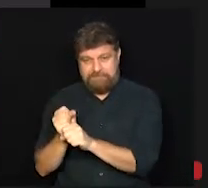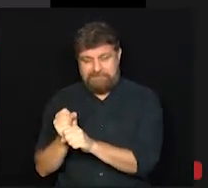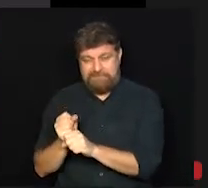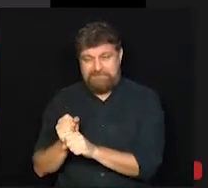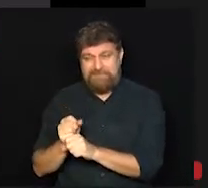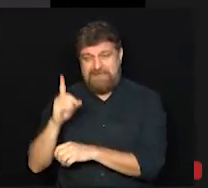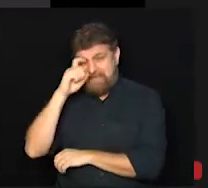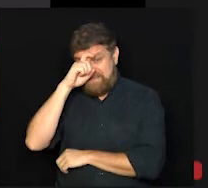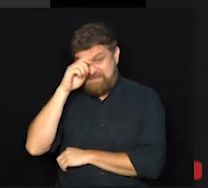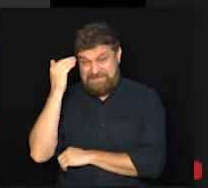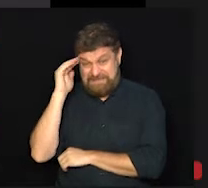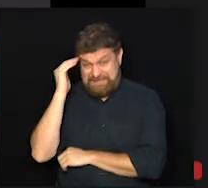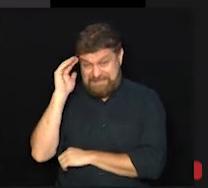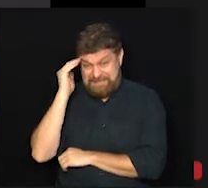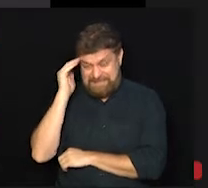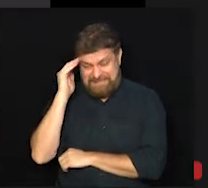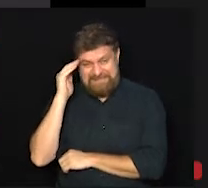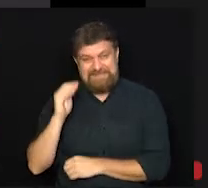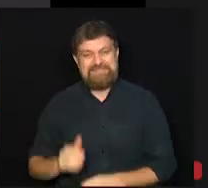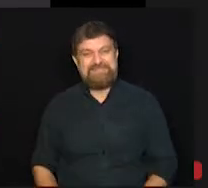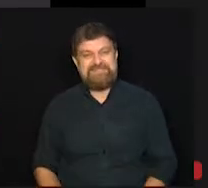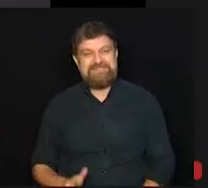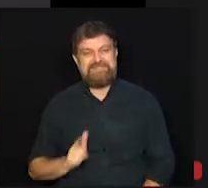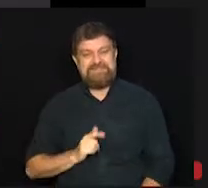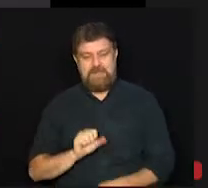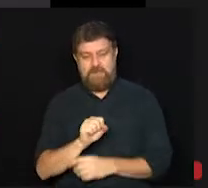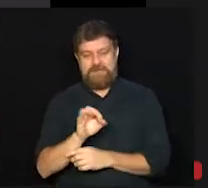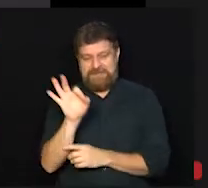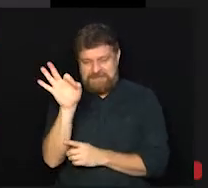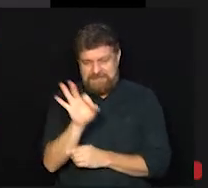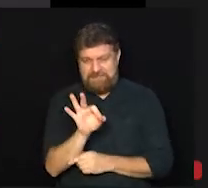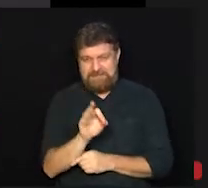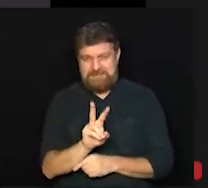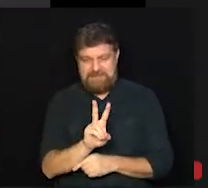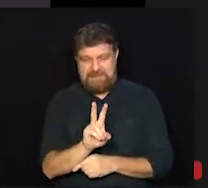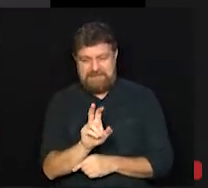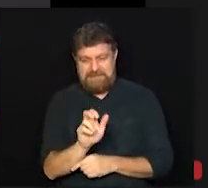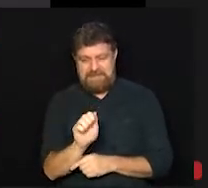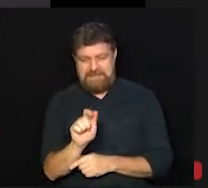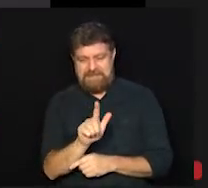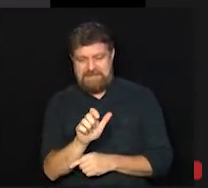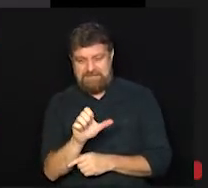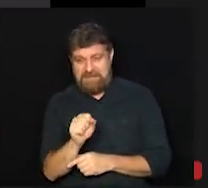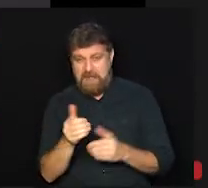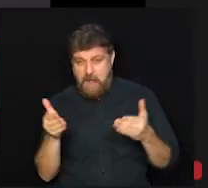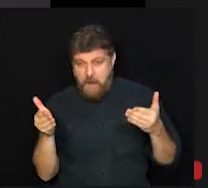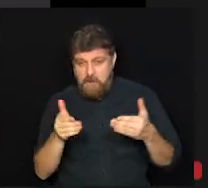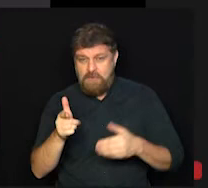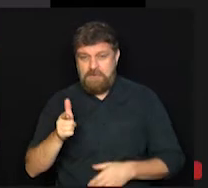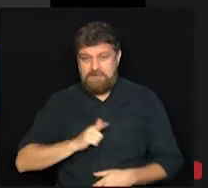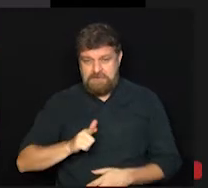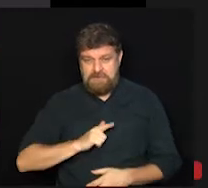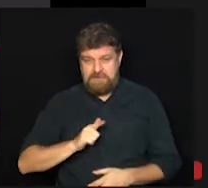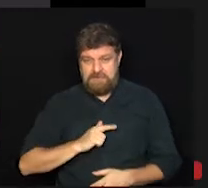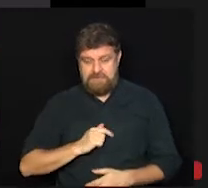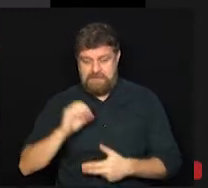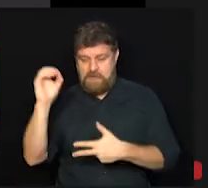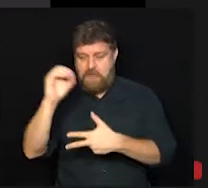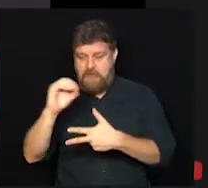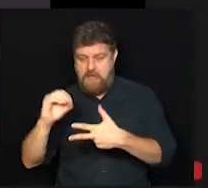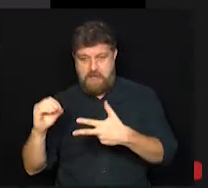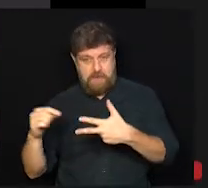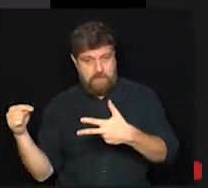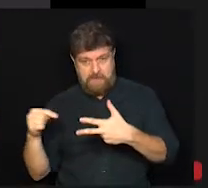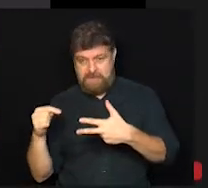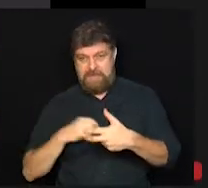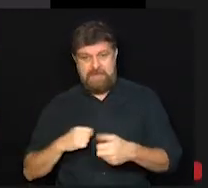compreensão. Mas o fato é que 80% das vagas hoje são seleção puramente por Enem, o aluno não precisa